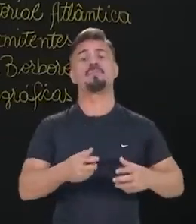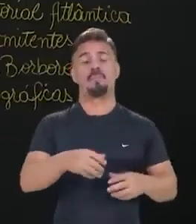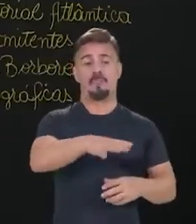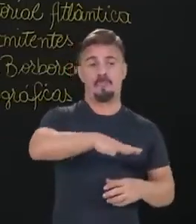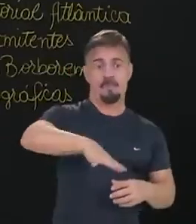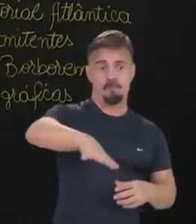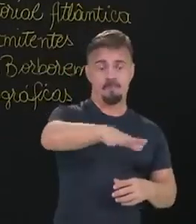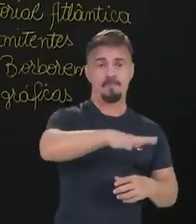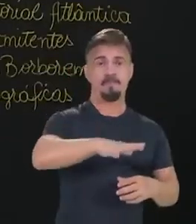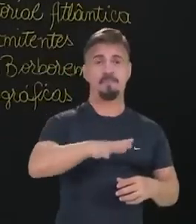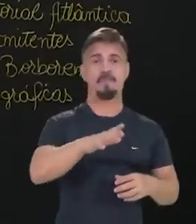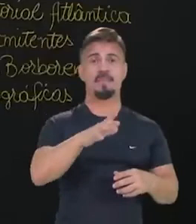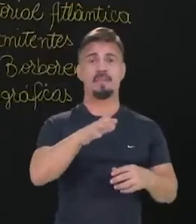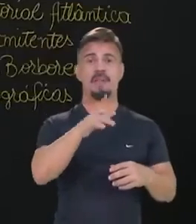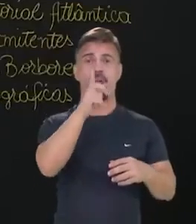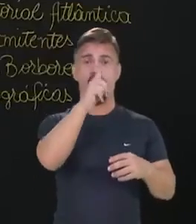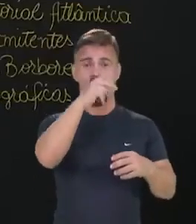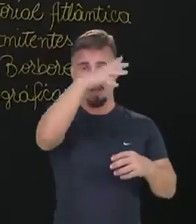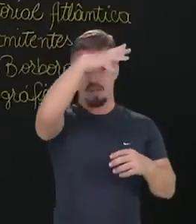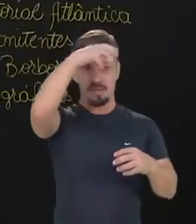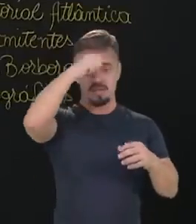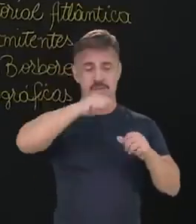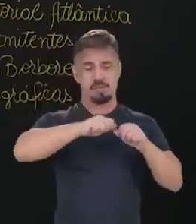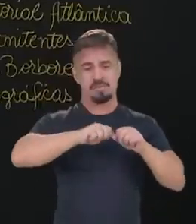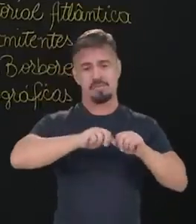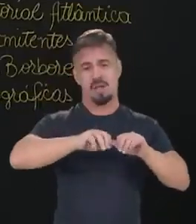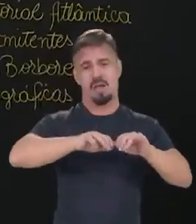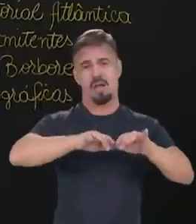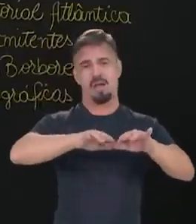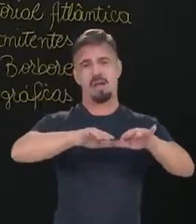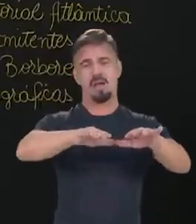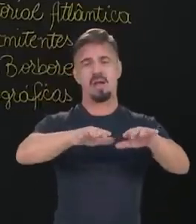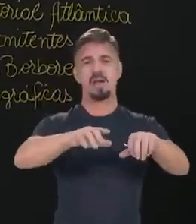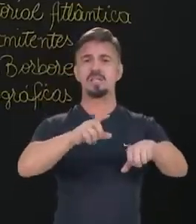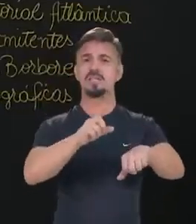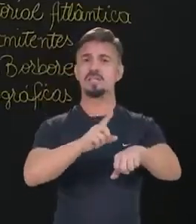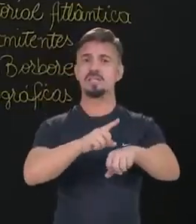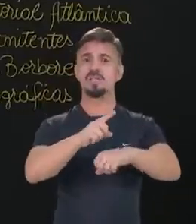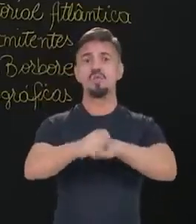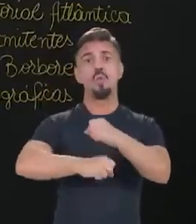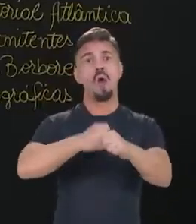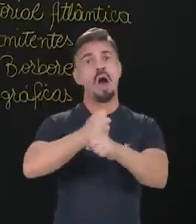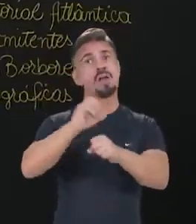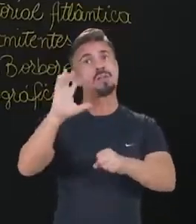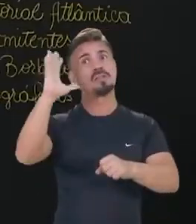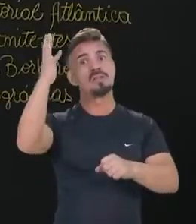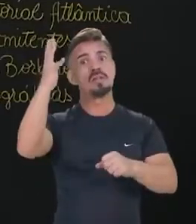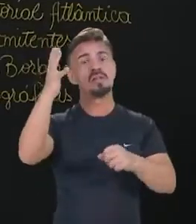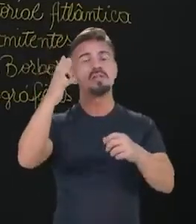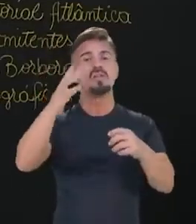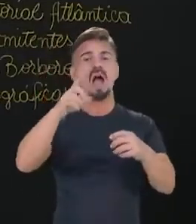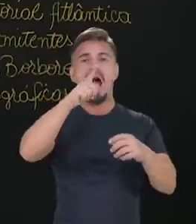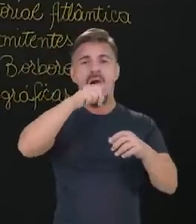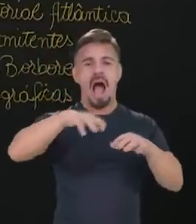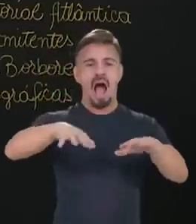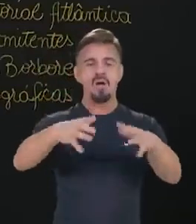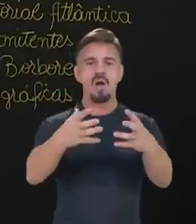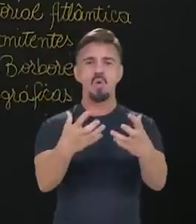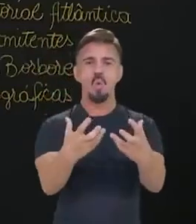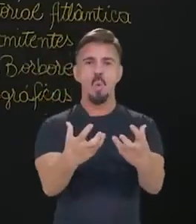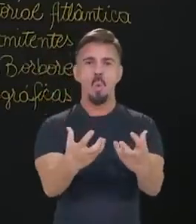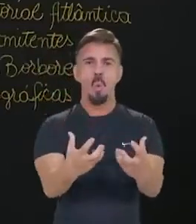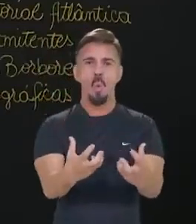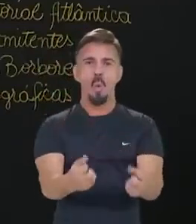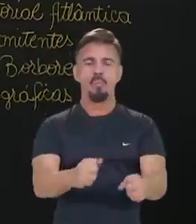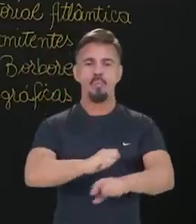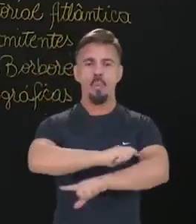bacias intermitentes, ou seja, em determinada época do ano, ela seca o seu leito. Então,